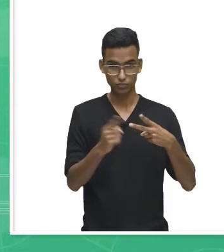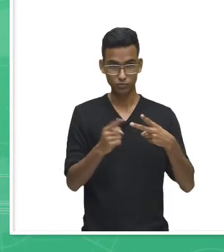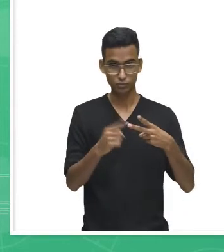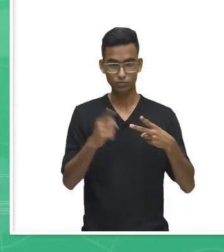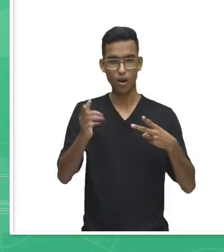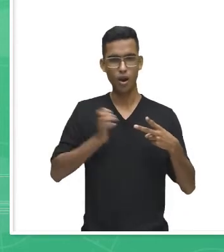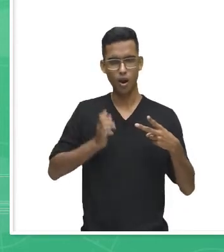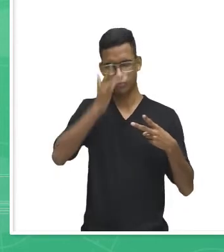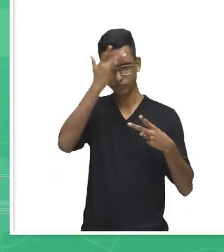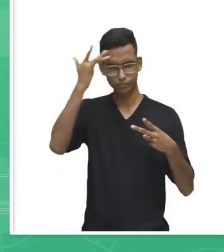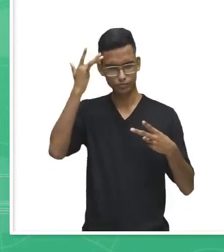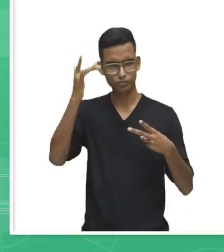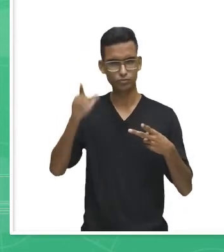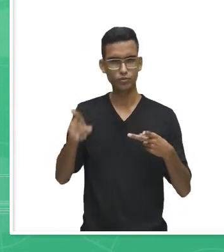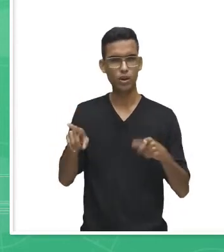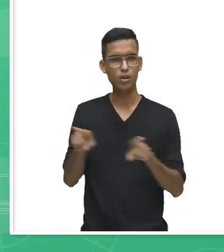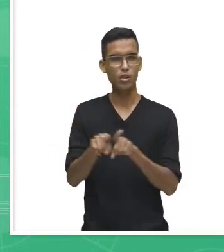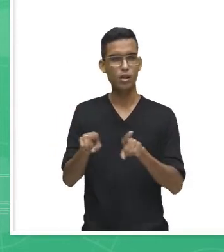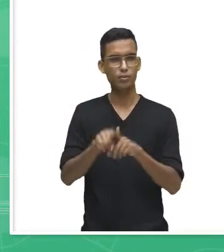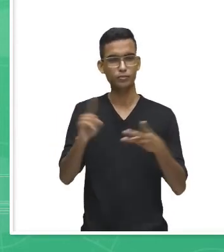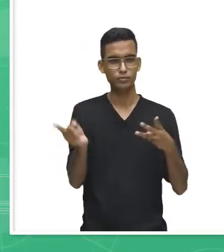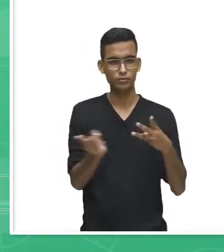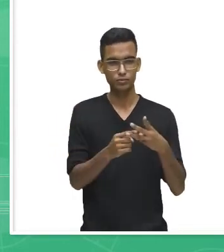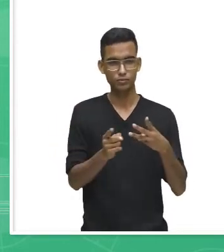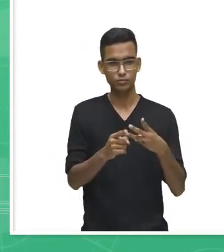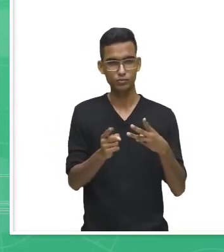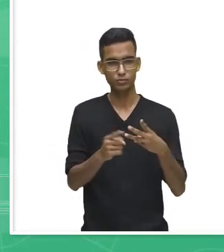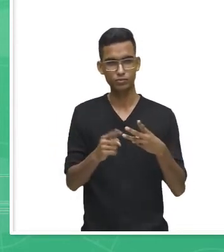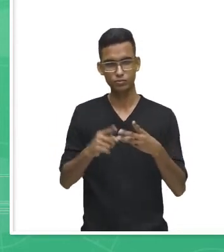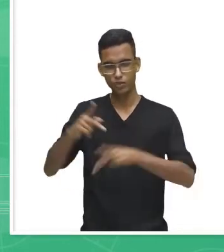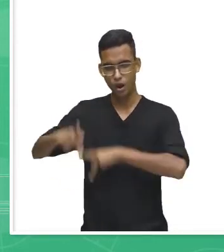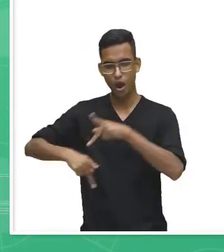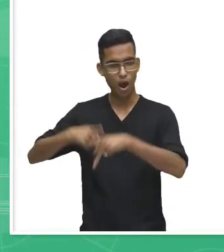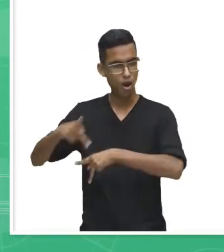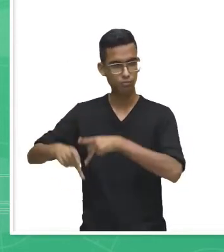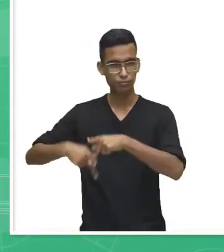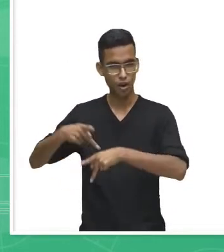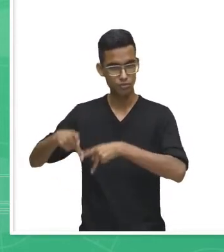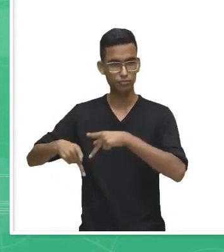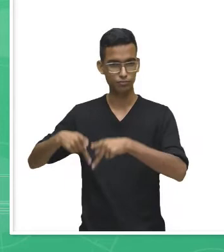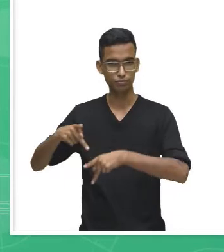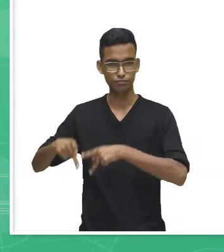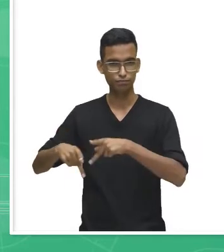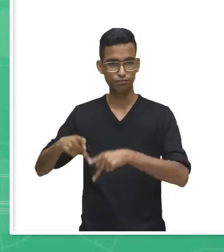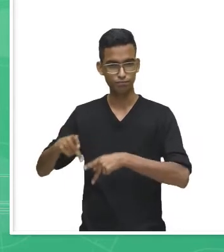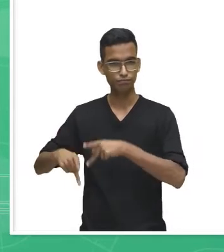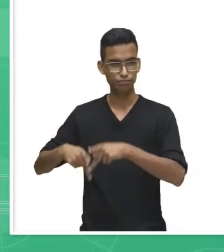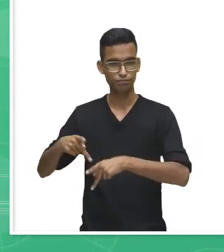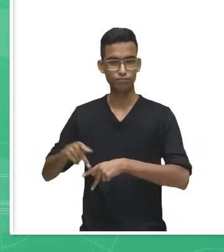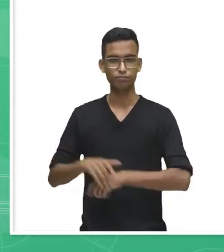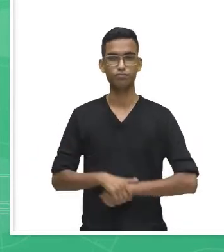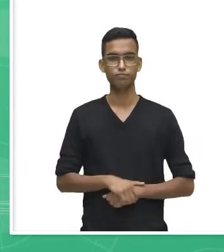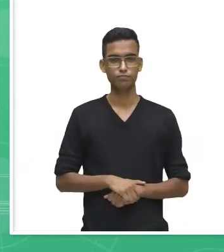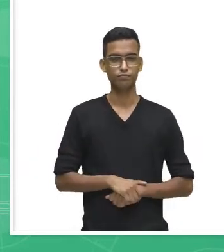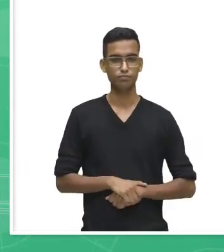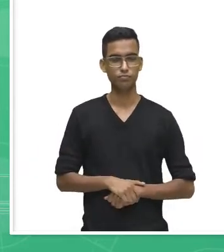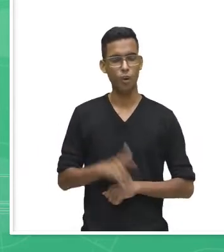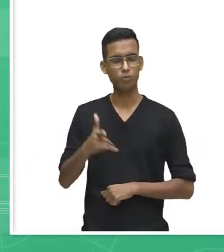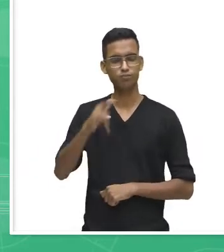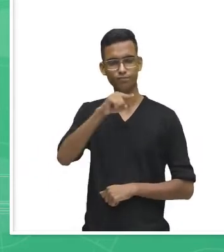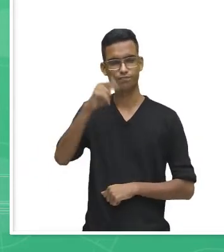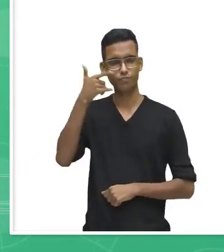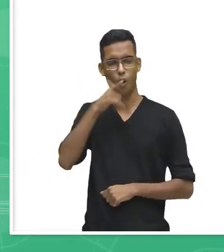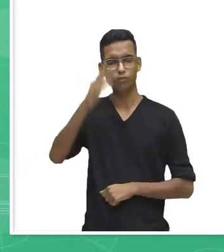nobreza e o segundo estado formado por todos aqueles que não pertencem ao primeiro nem ao segundo. Então, como vocês devem